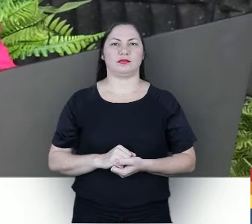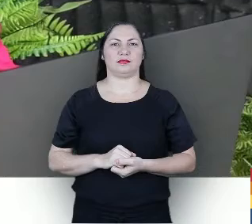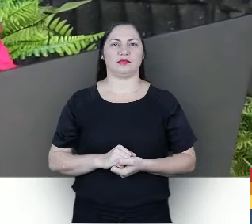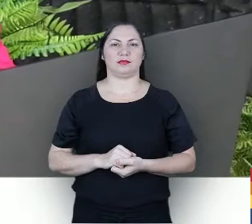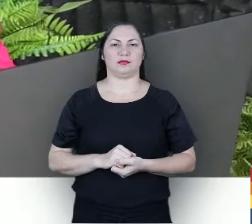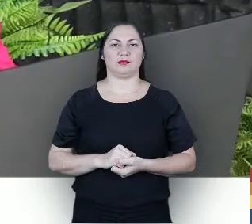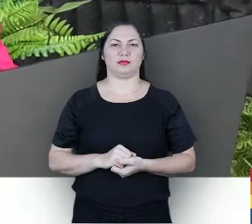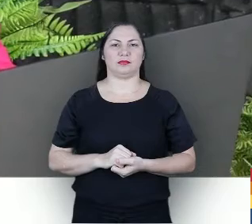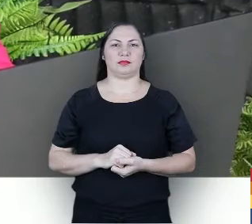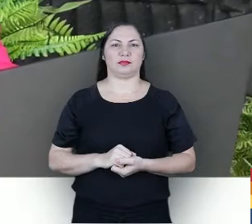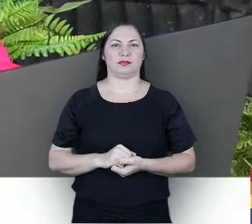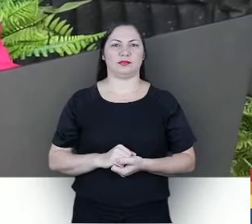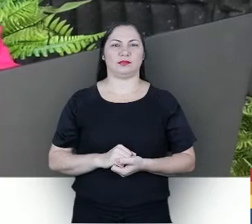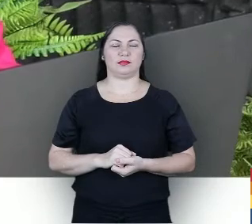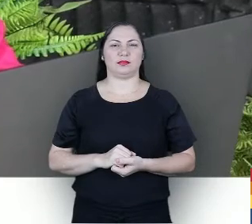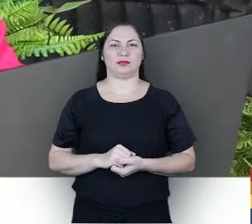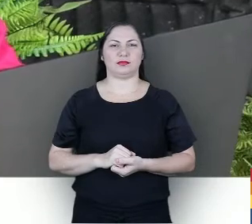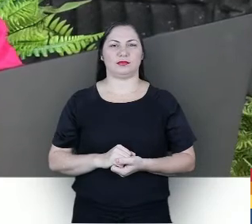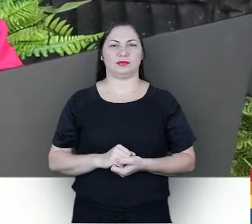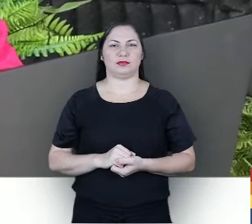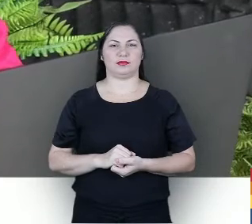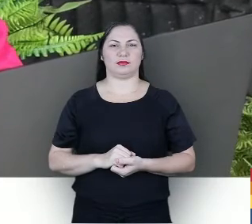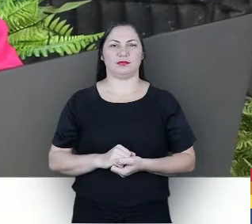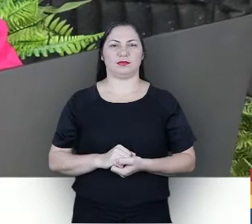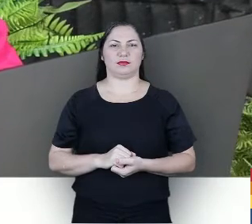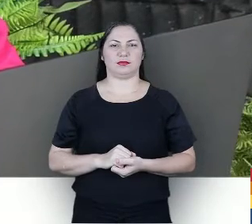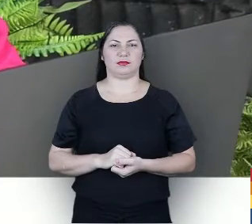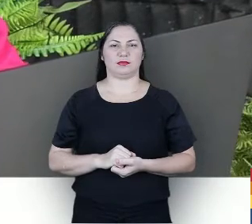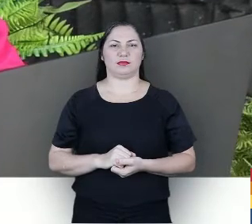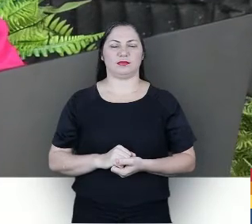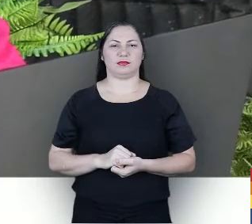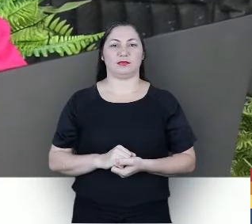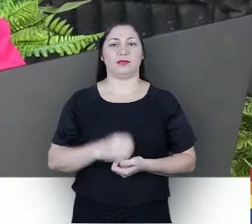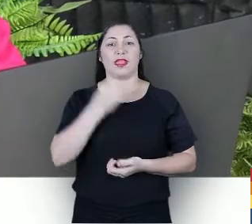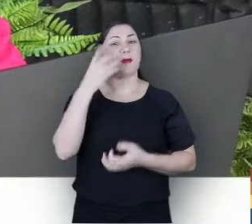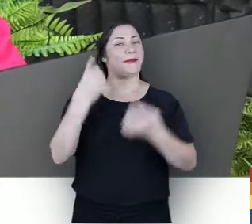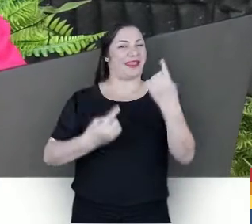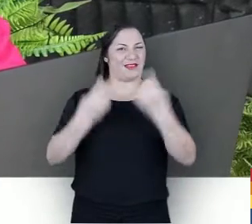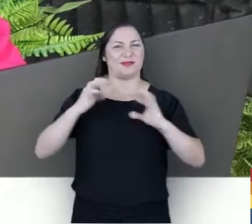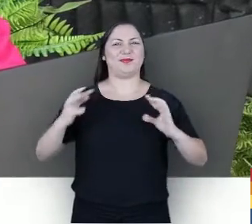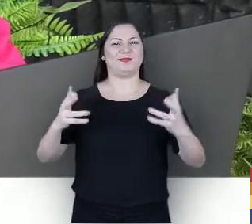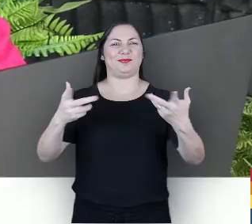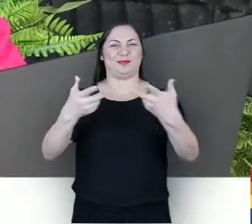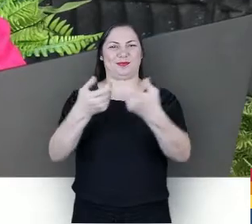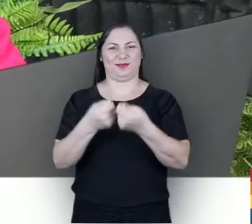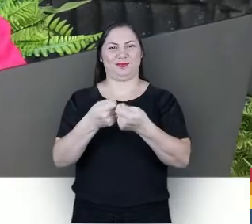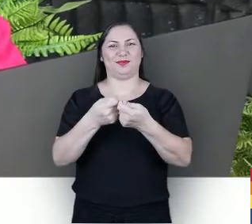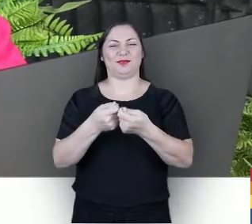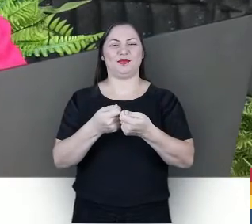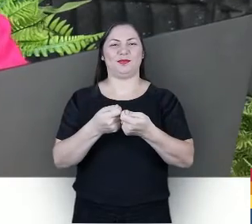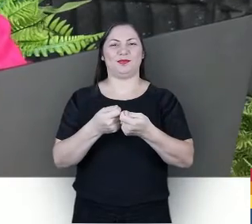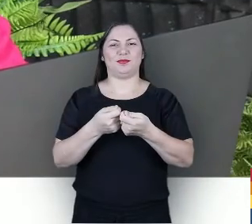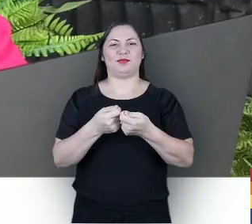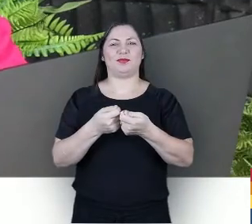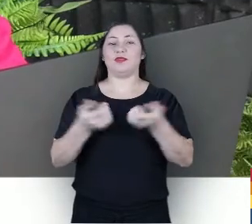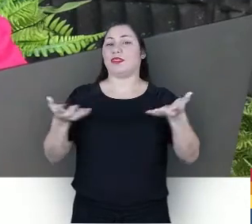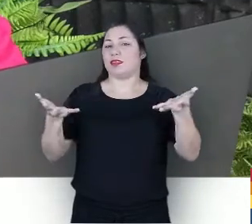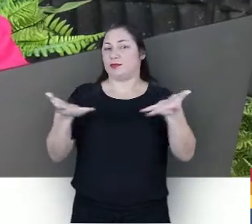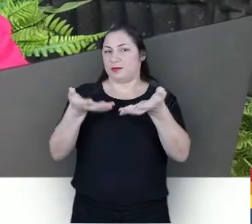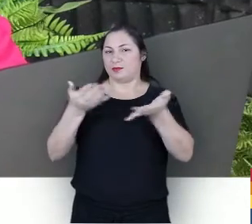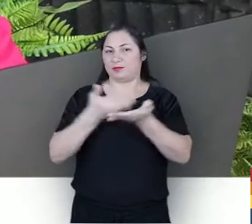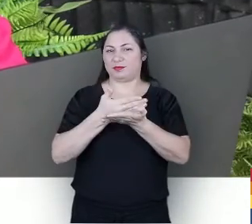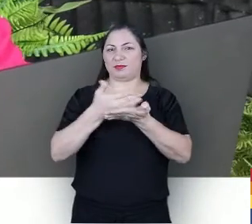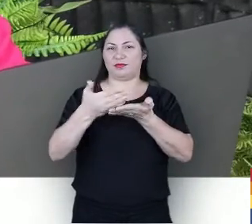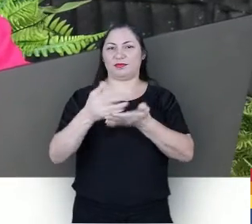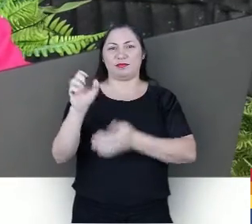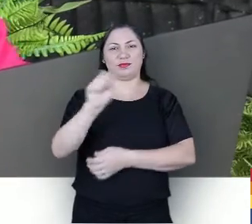Sejam bem-vindos todos e a todas. Hoje nós vamos iniciar o 8º Seminário de Implementação do Documento Curricular